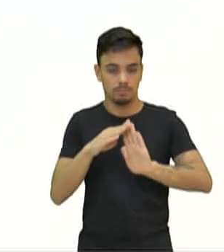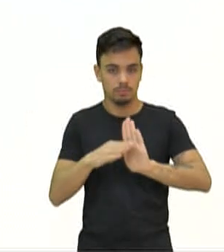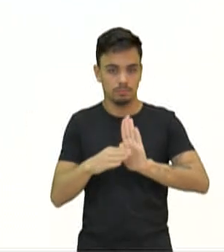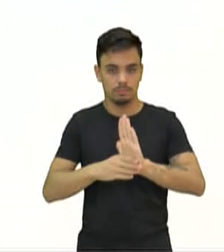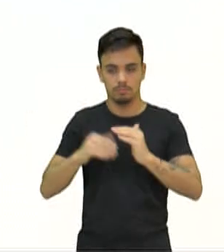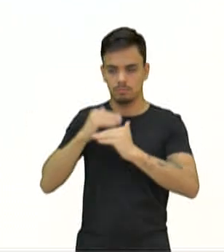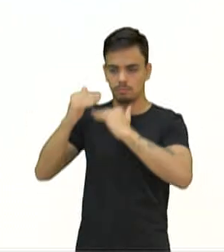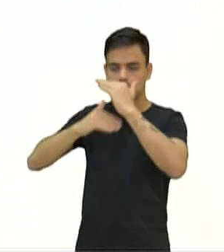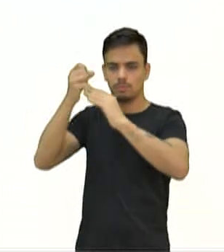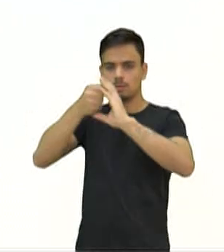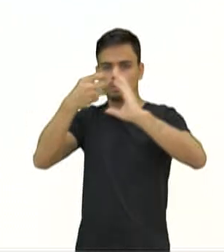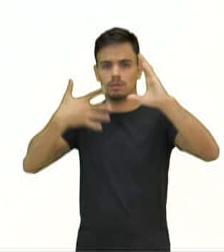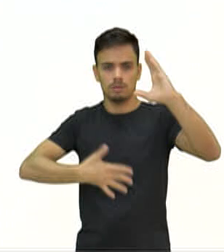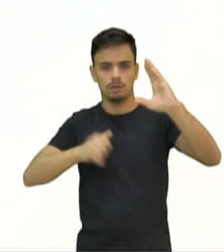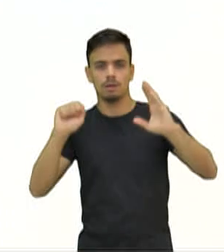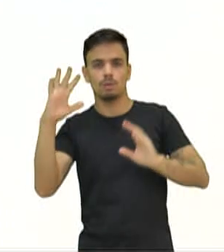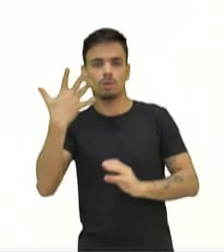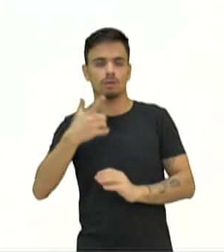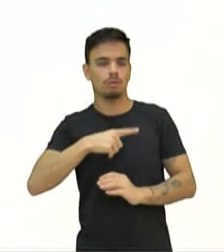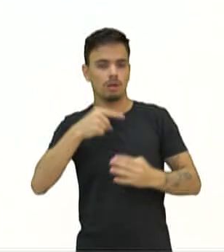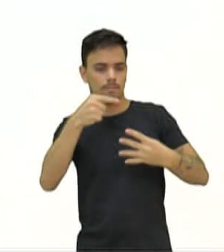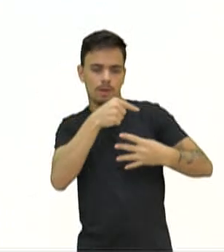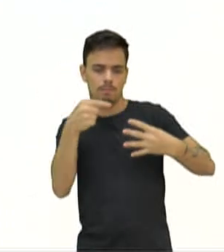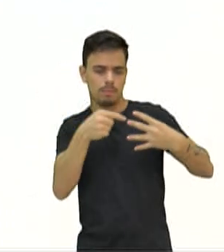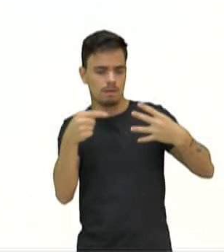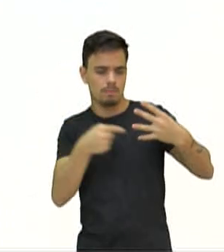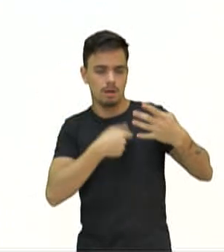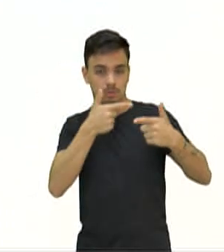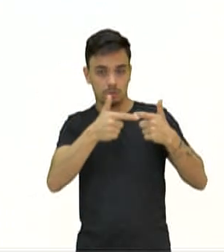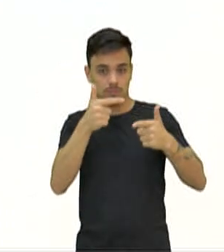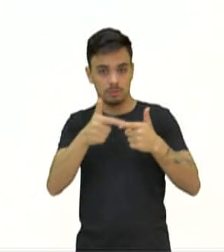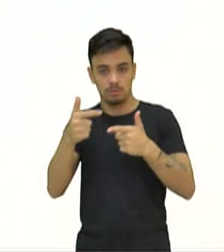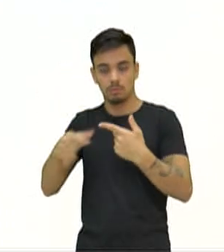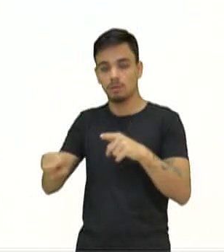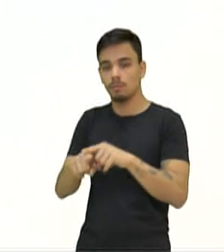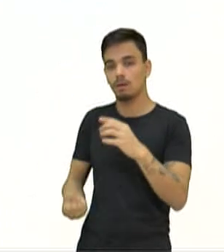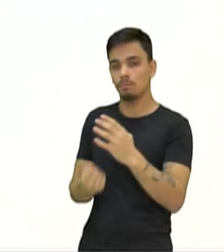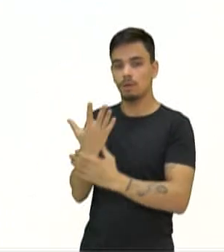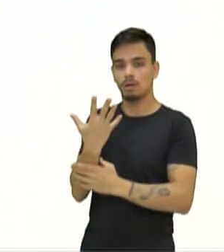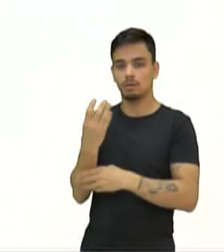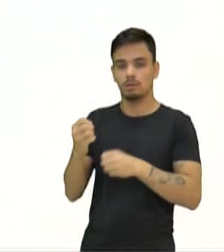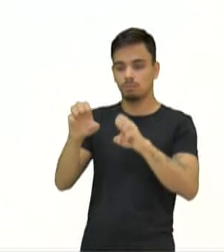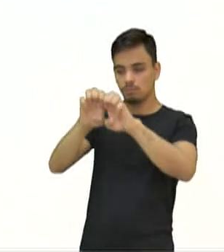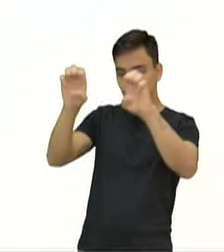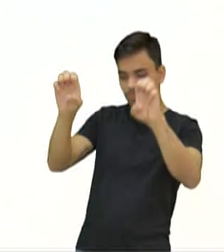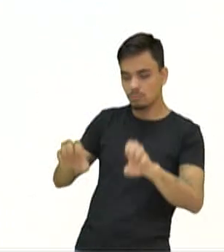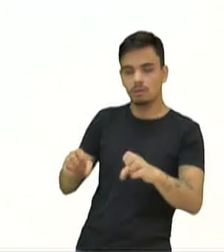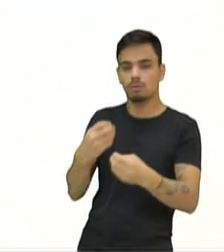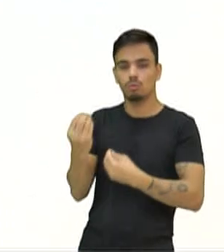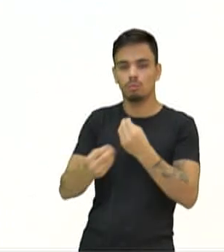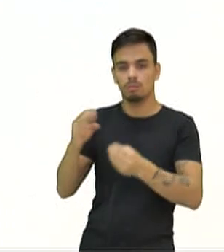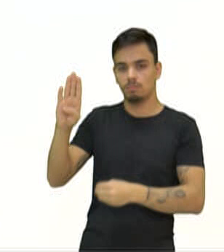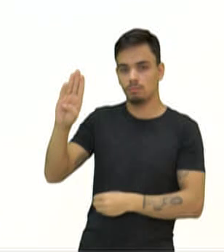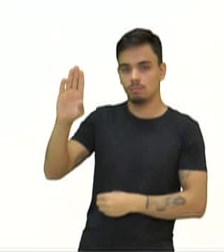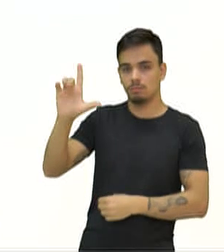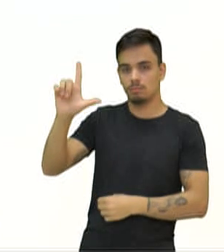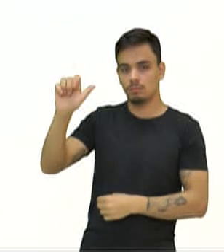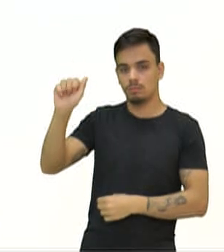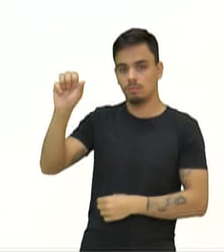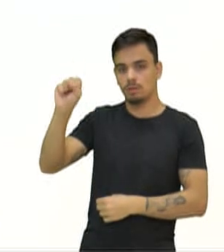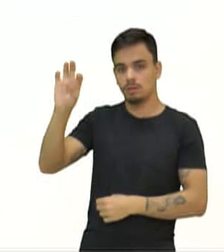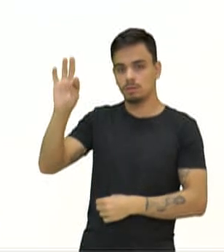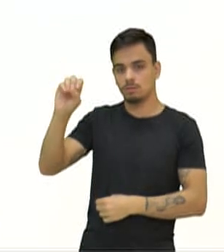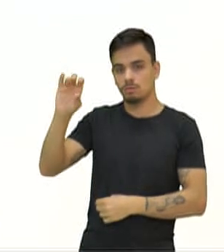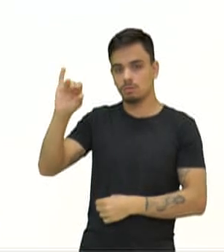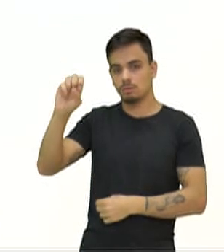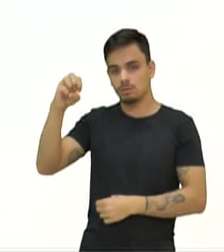desenvolvimento caracteriza-se pela ocorrência de diversas divisões e o surgimento de uma estrutura chamada de blastocisto.